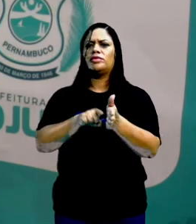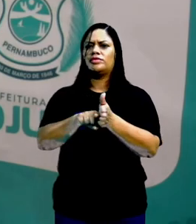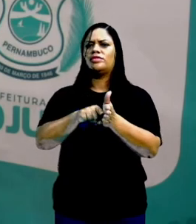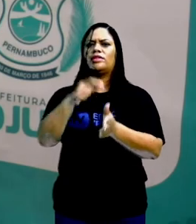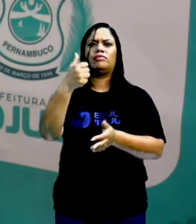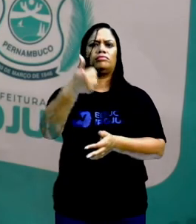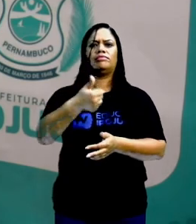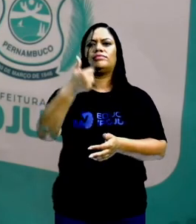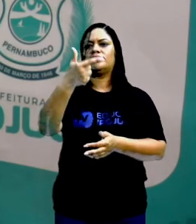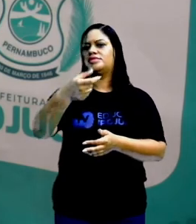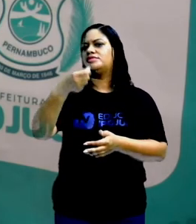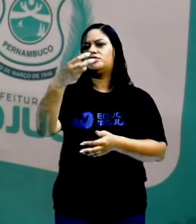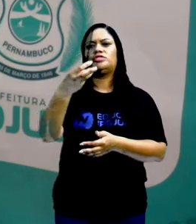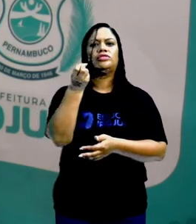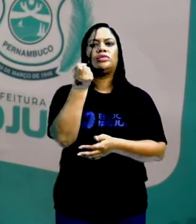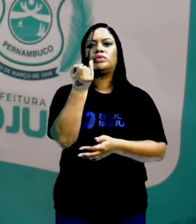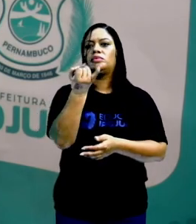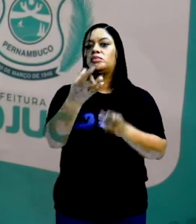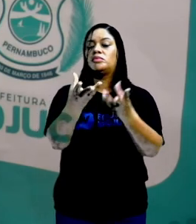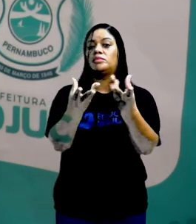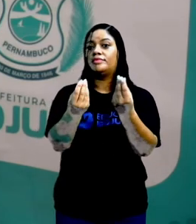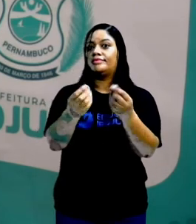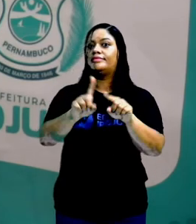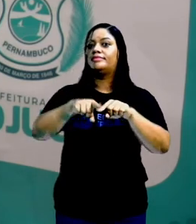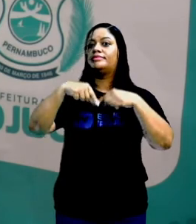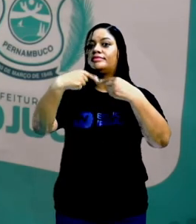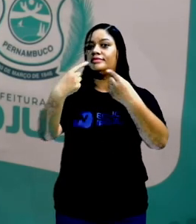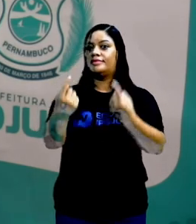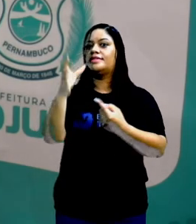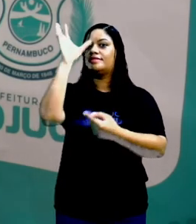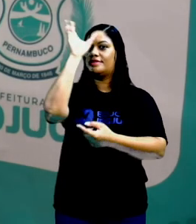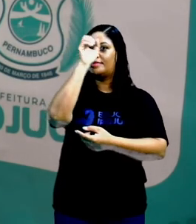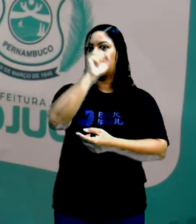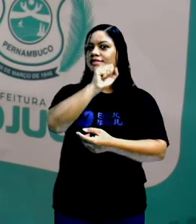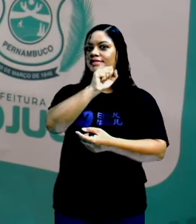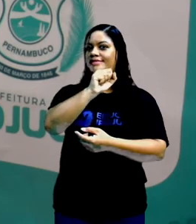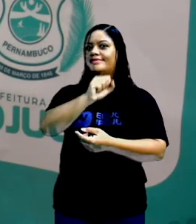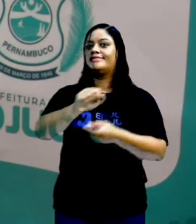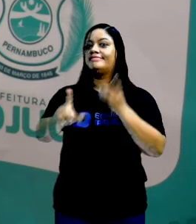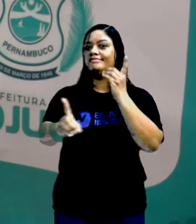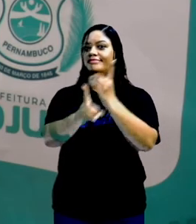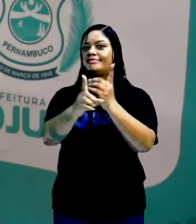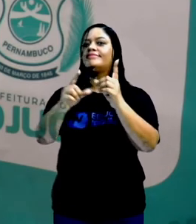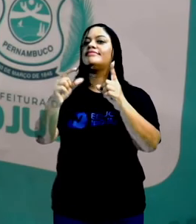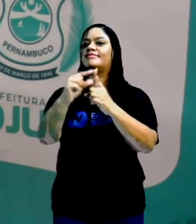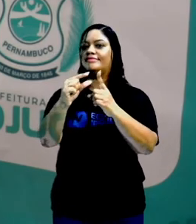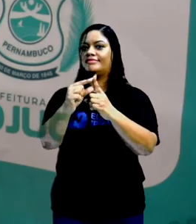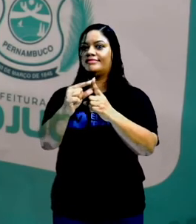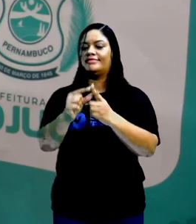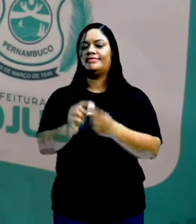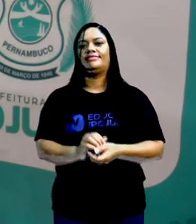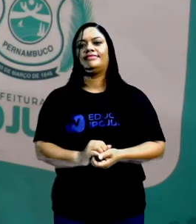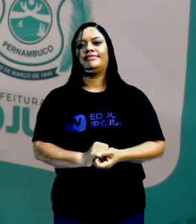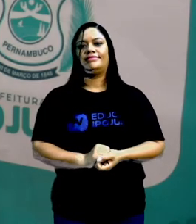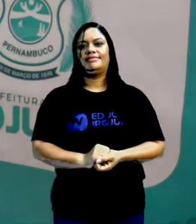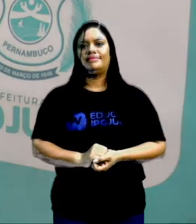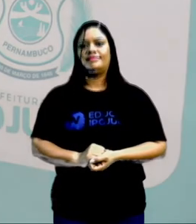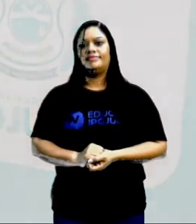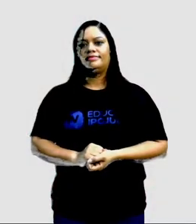duas, três. Quanto mais pesquisar, mais vai aprender. Não é assim?